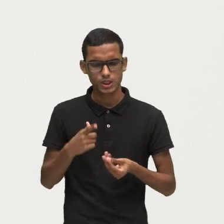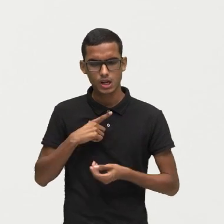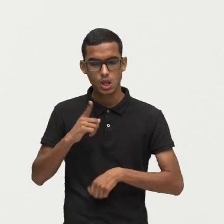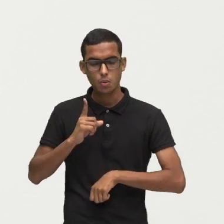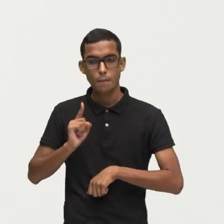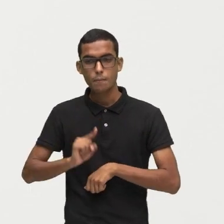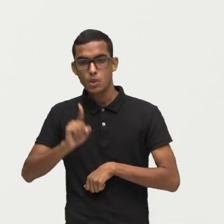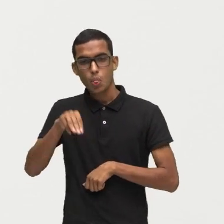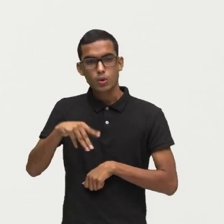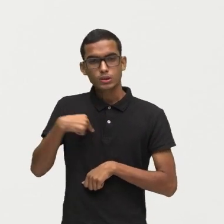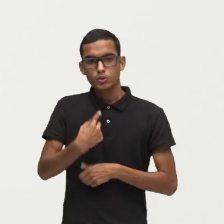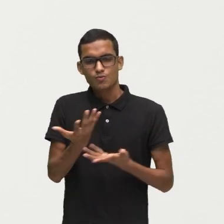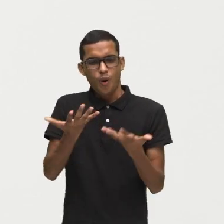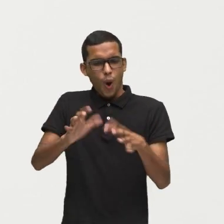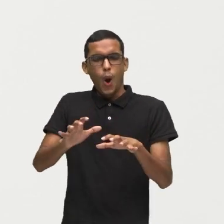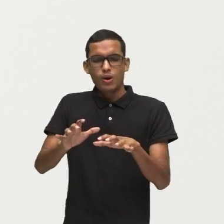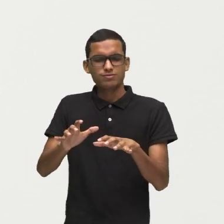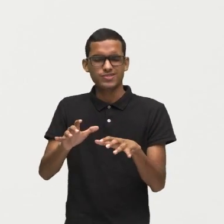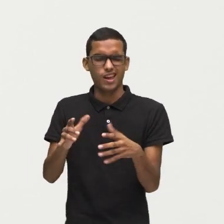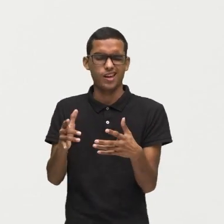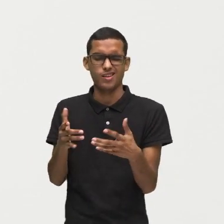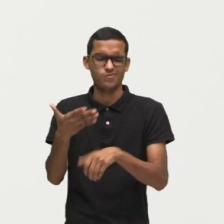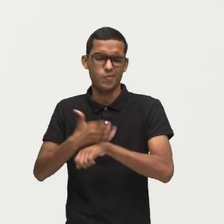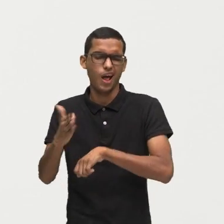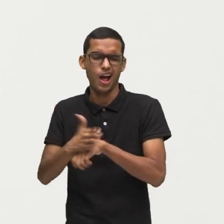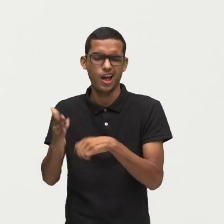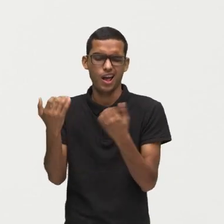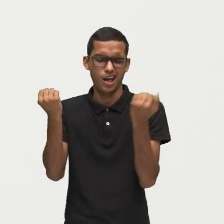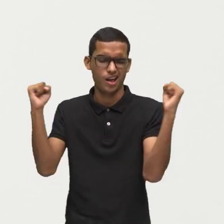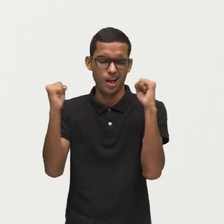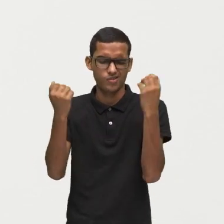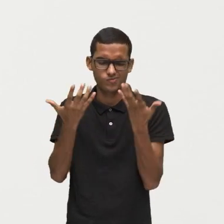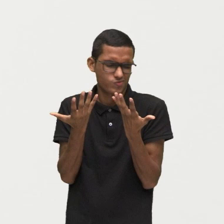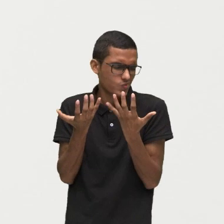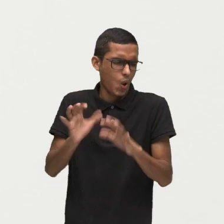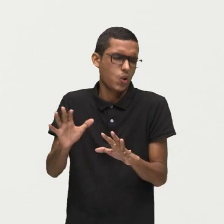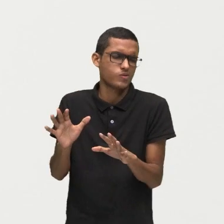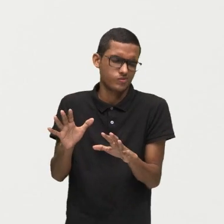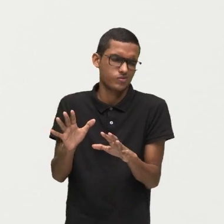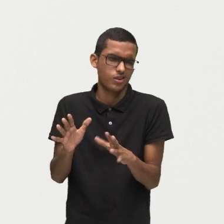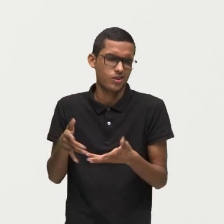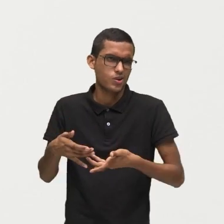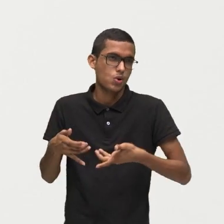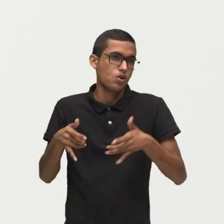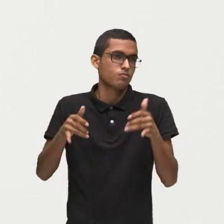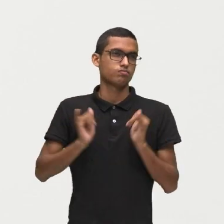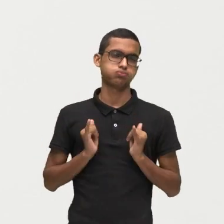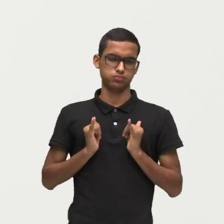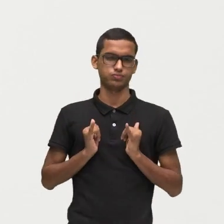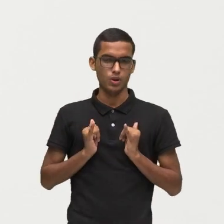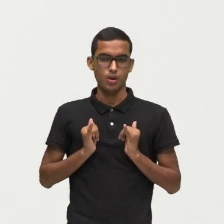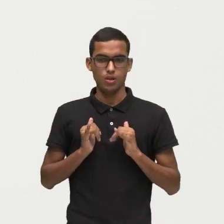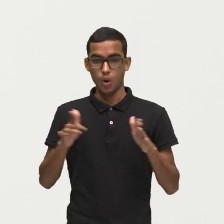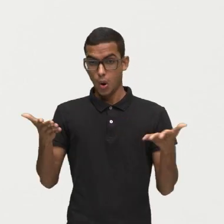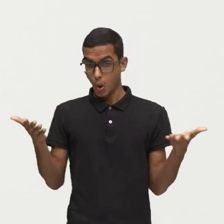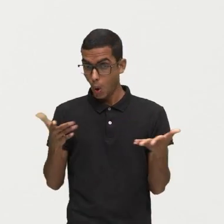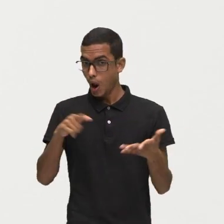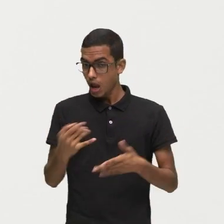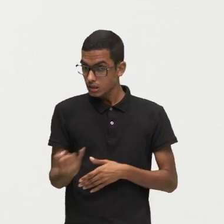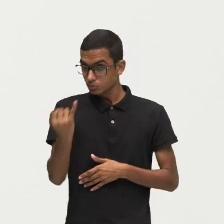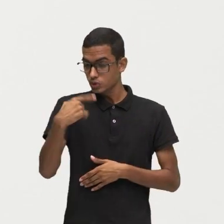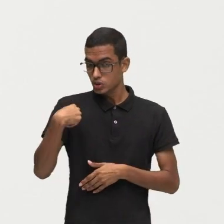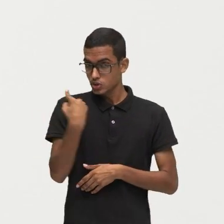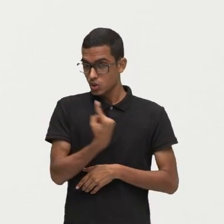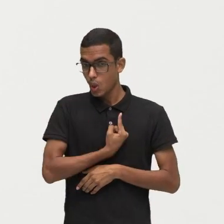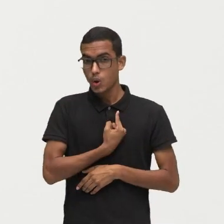a gente não quer fazer ali a aula, a gente não quer participar, a gente faz aquele corpo mole, mas é importante que hoje, quando o nosso